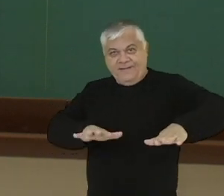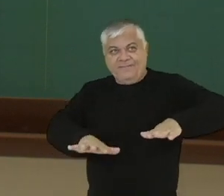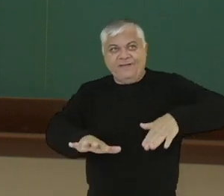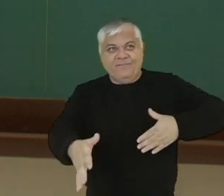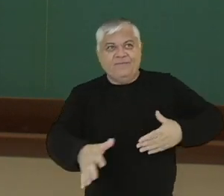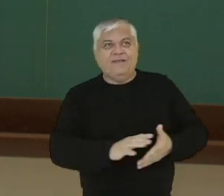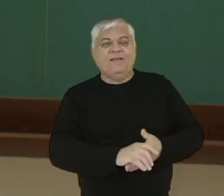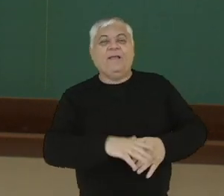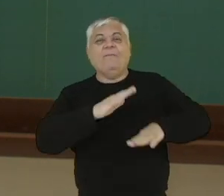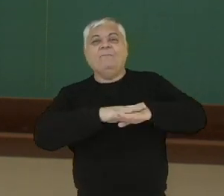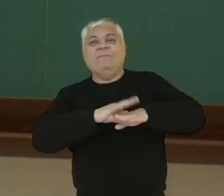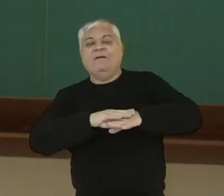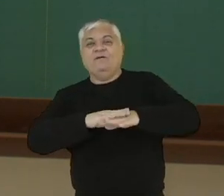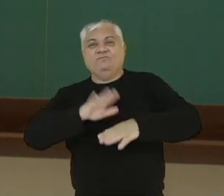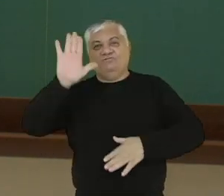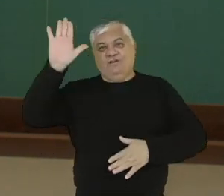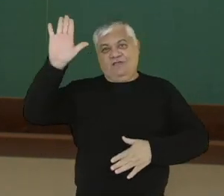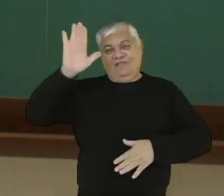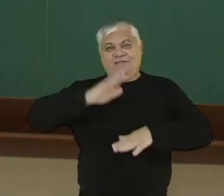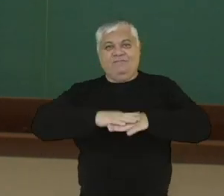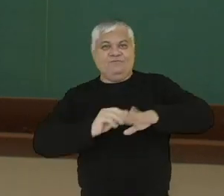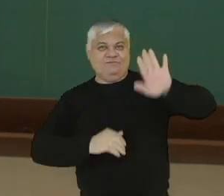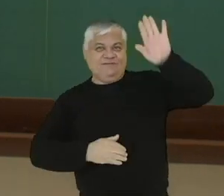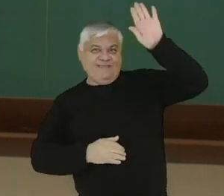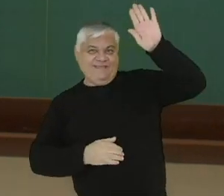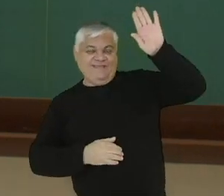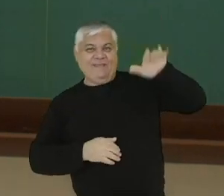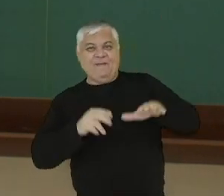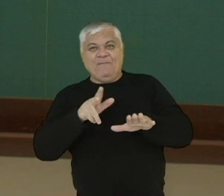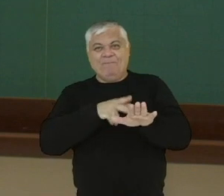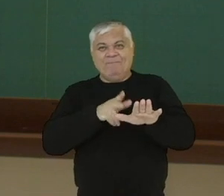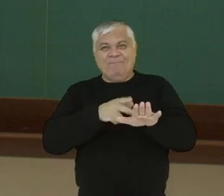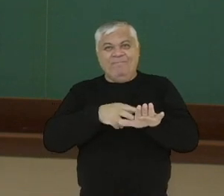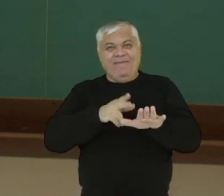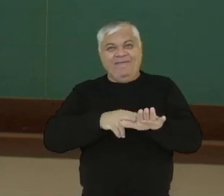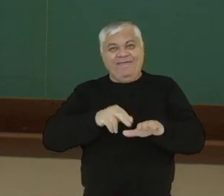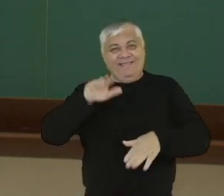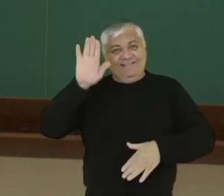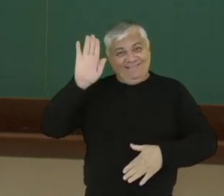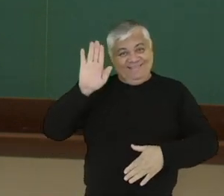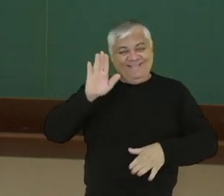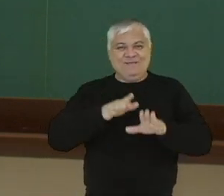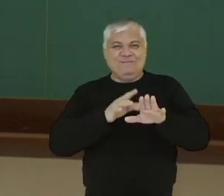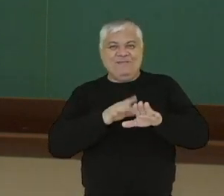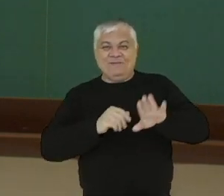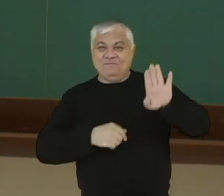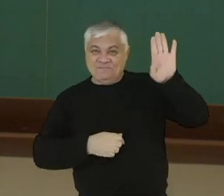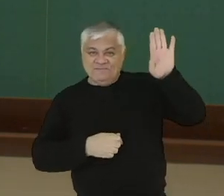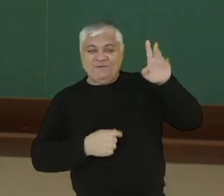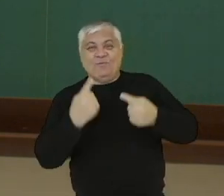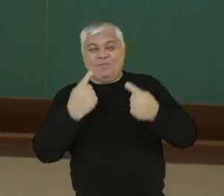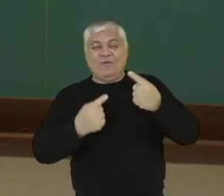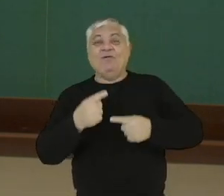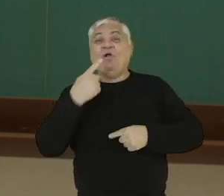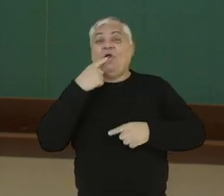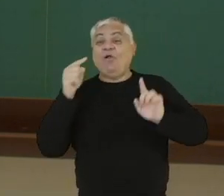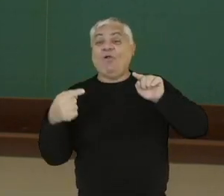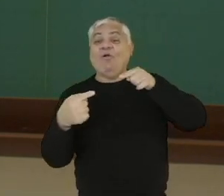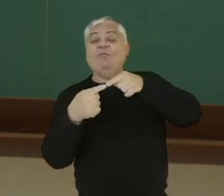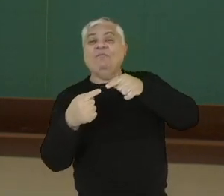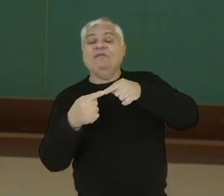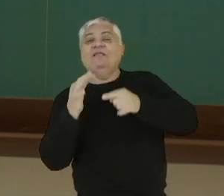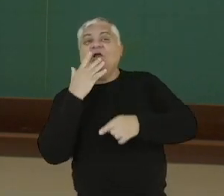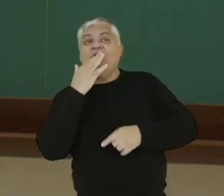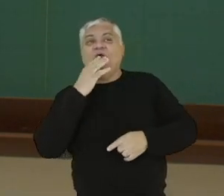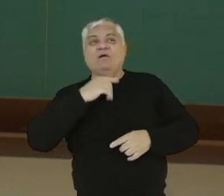ser a mão direita, a mão esquerda, o pé direito ou o pé esquerdo, e a cor correspondente. Então eu tenho que rodar as duas roletas